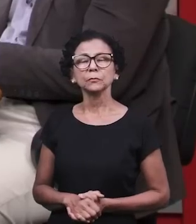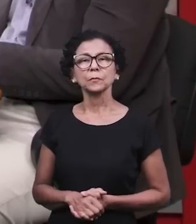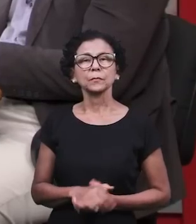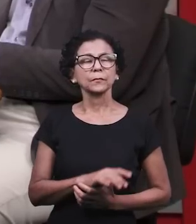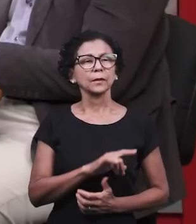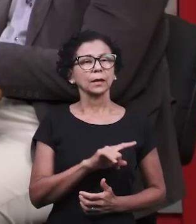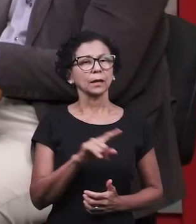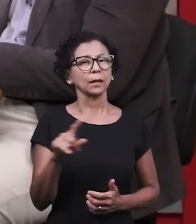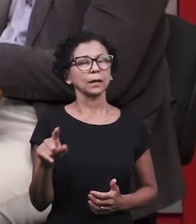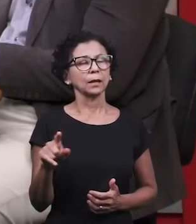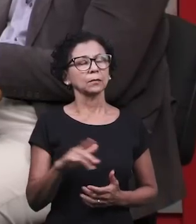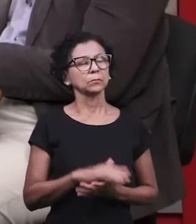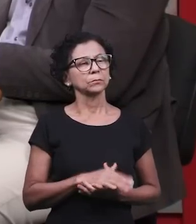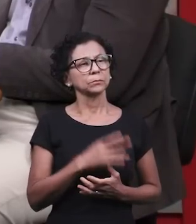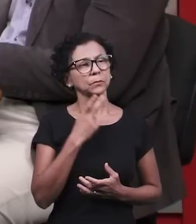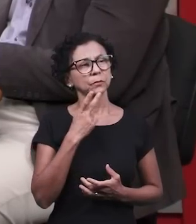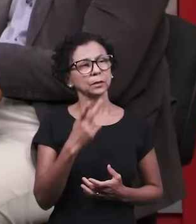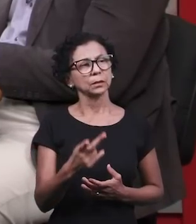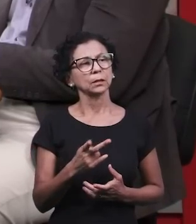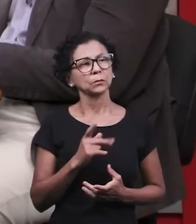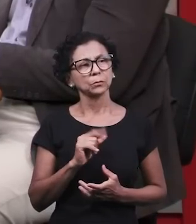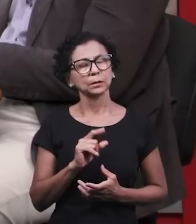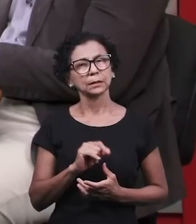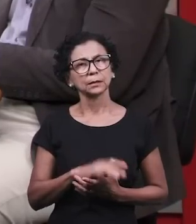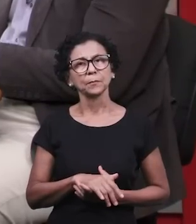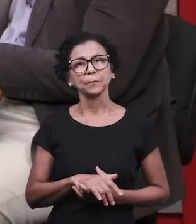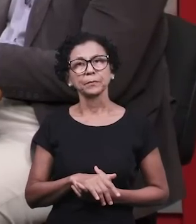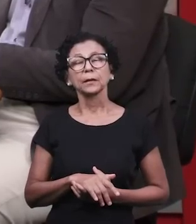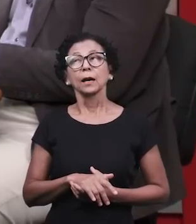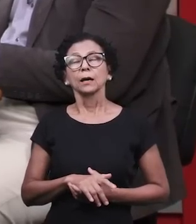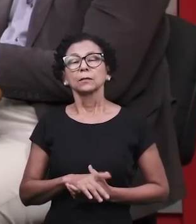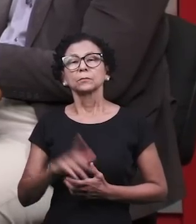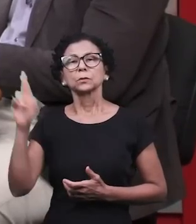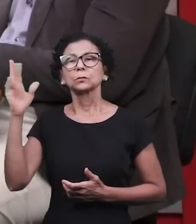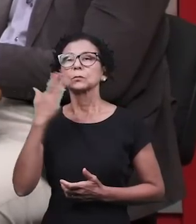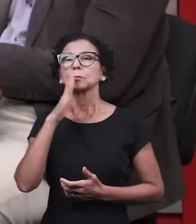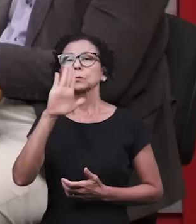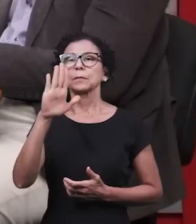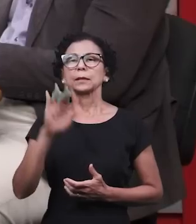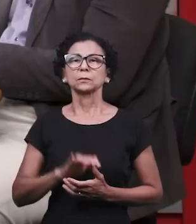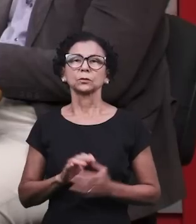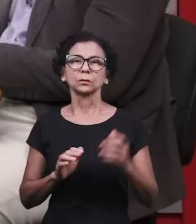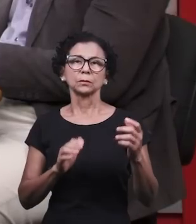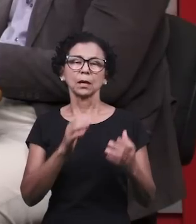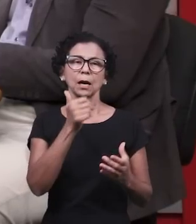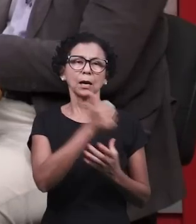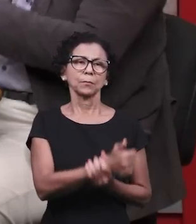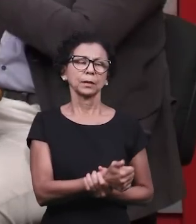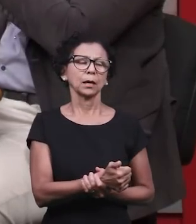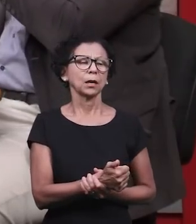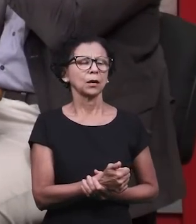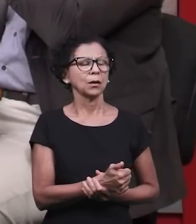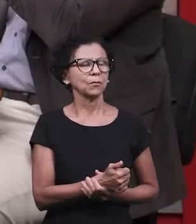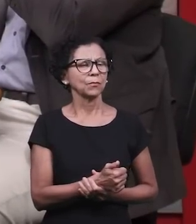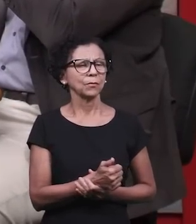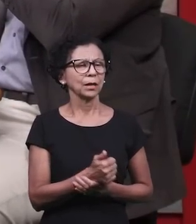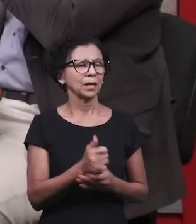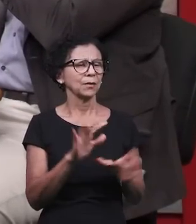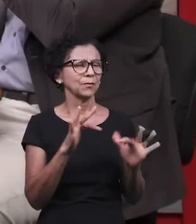portanto, Ló acompanha agora Abraão. Então, nós temos essa família, que está sendo aqui